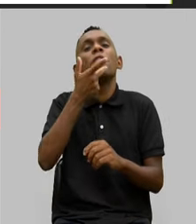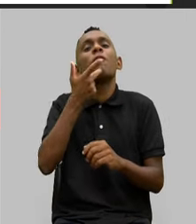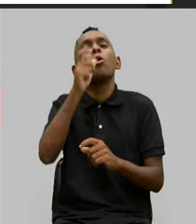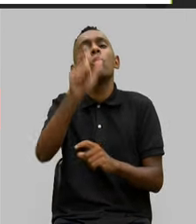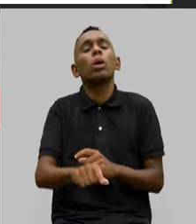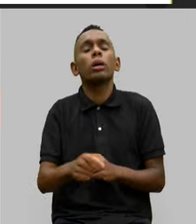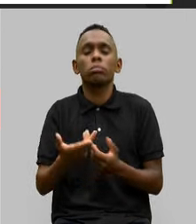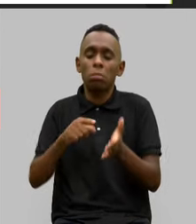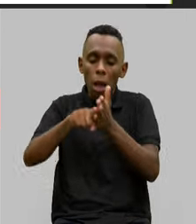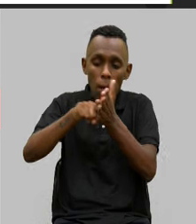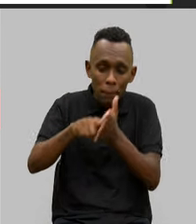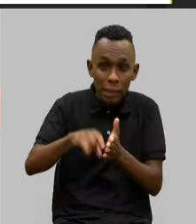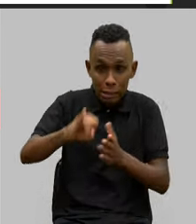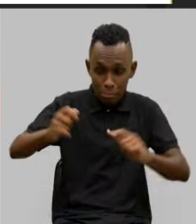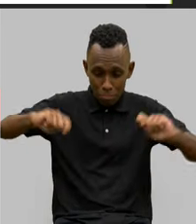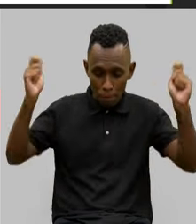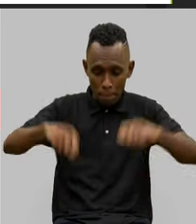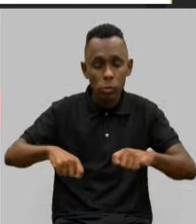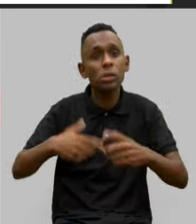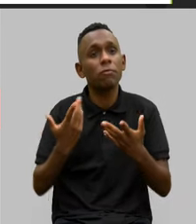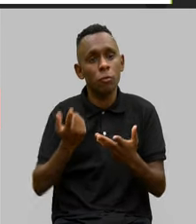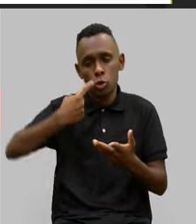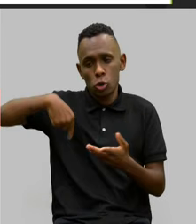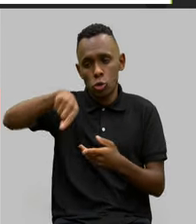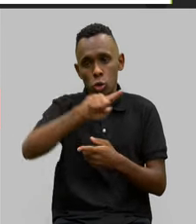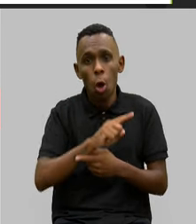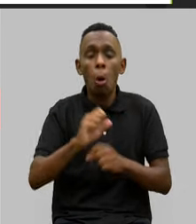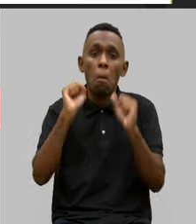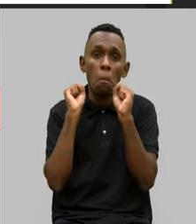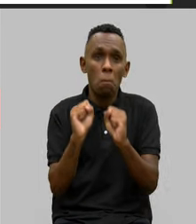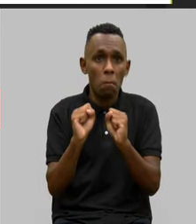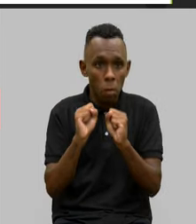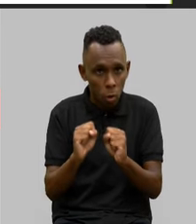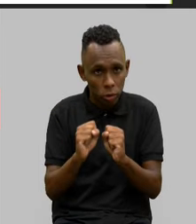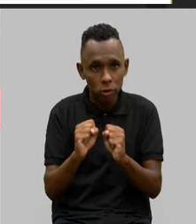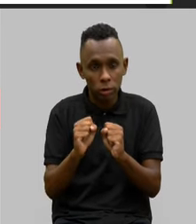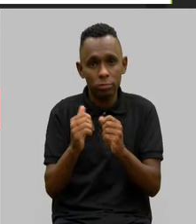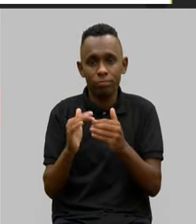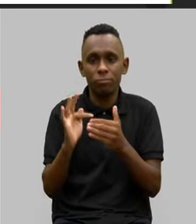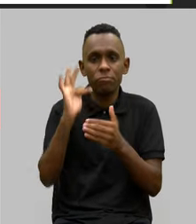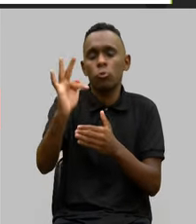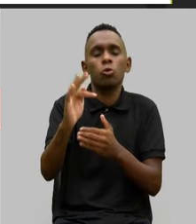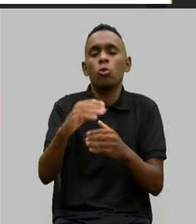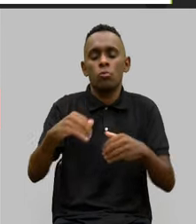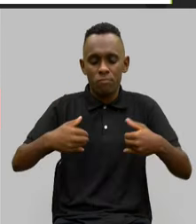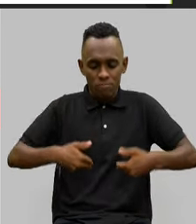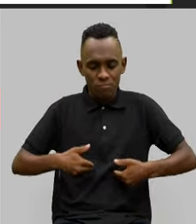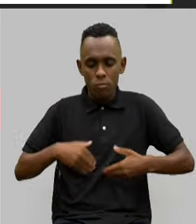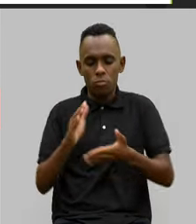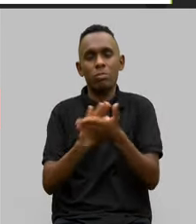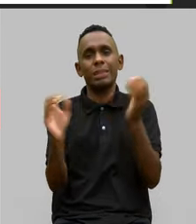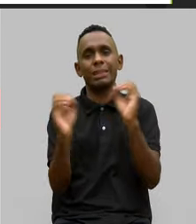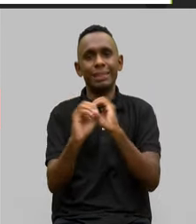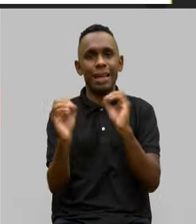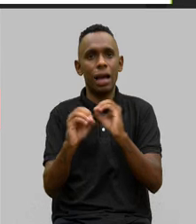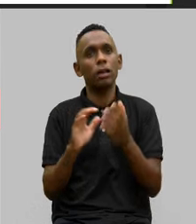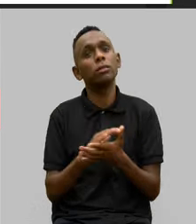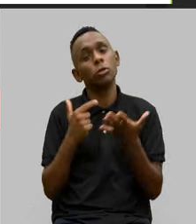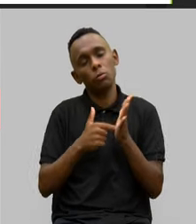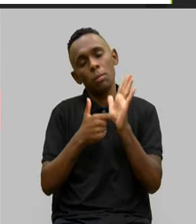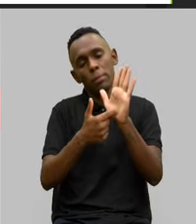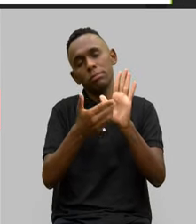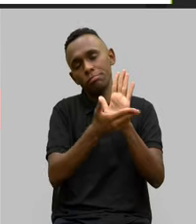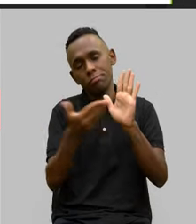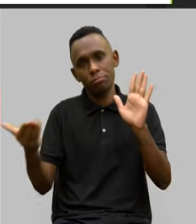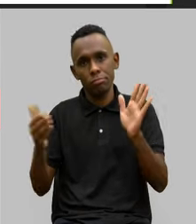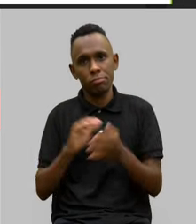tivermos variabilidade a gente pode não ter fome essa ideia que eu apresento para vocês